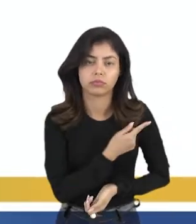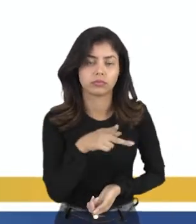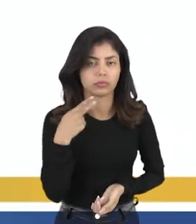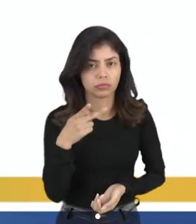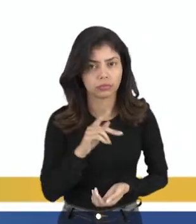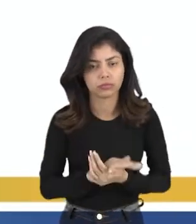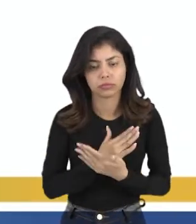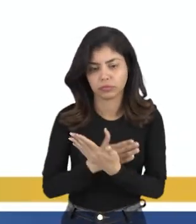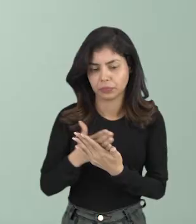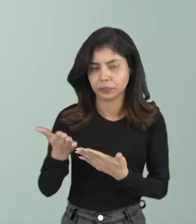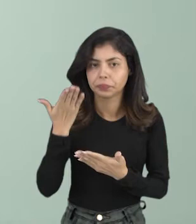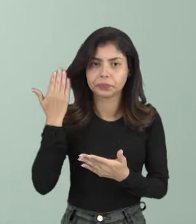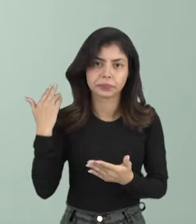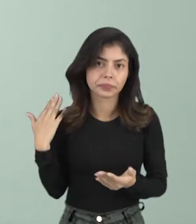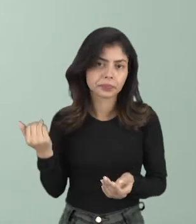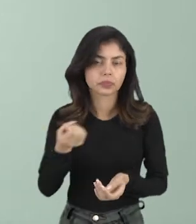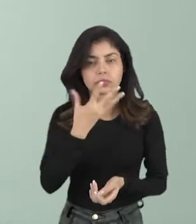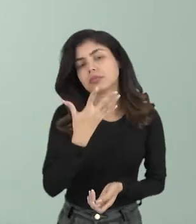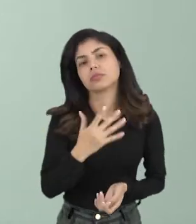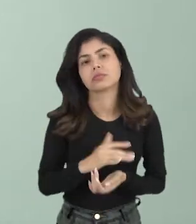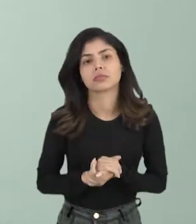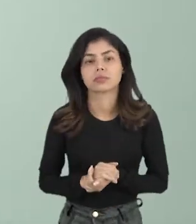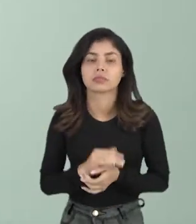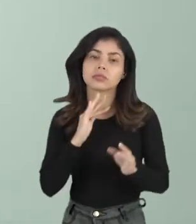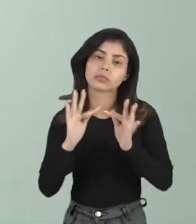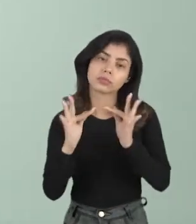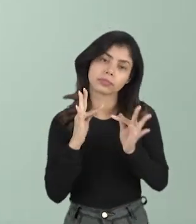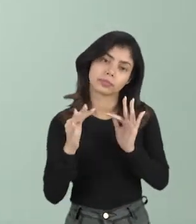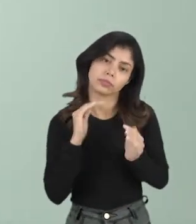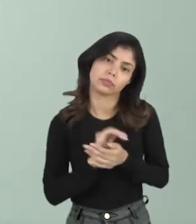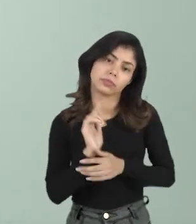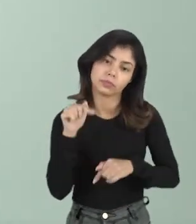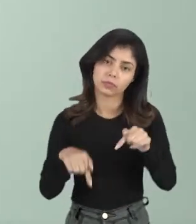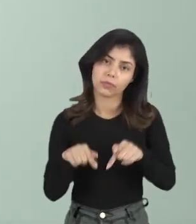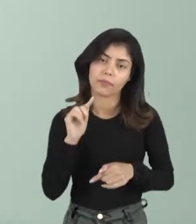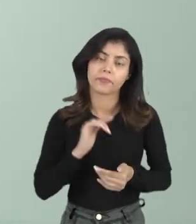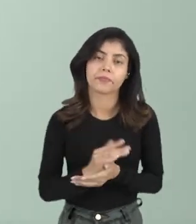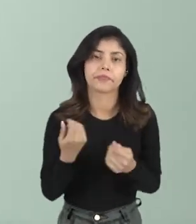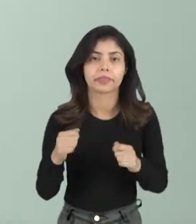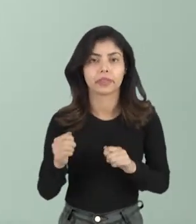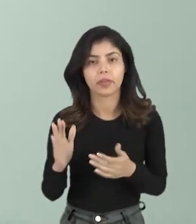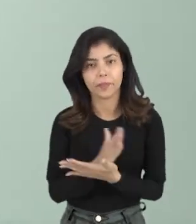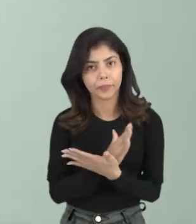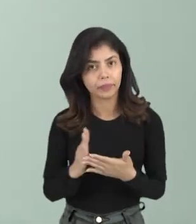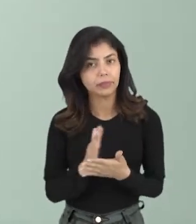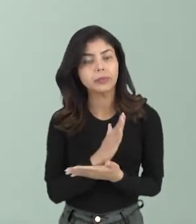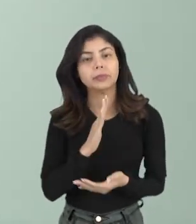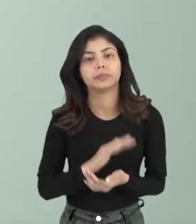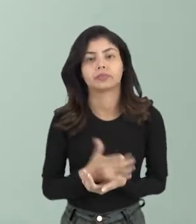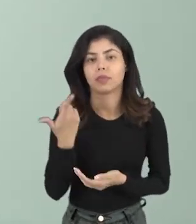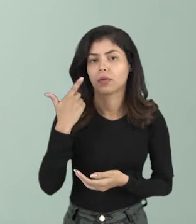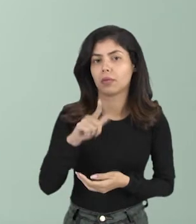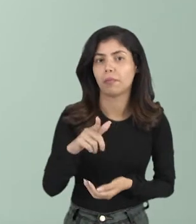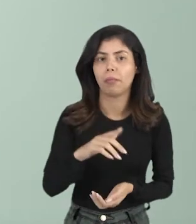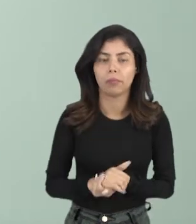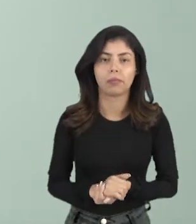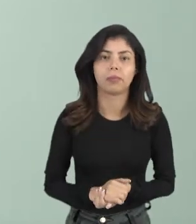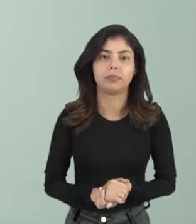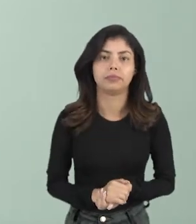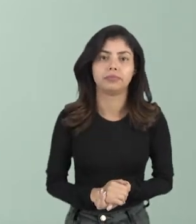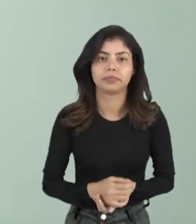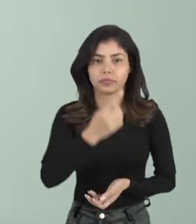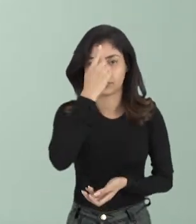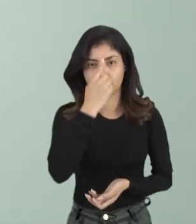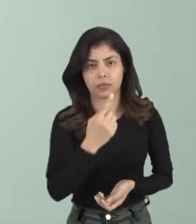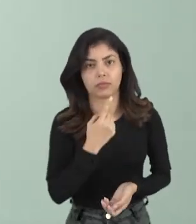lá no início da fotografia era físico-químico. A gente precisava de alguns compostos para conseguir revelar